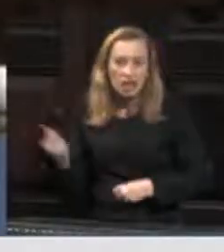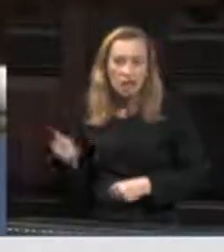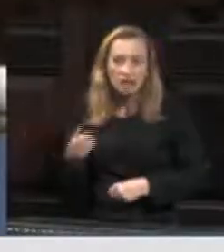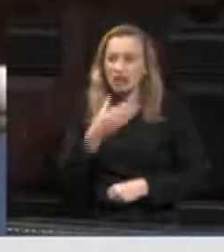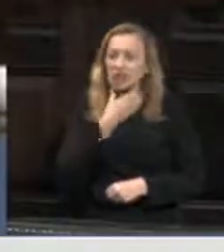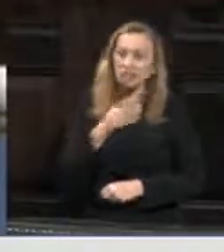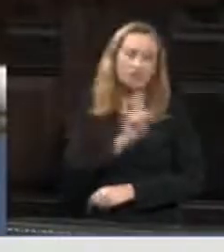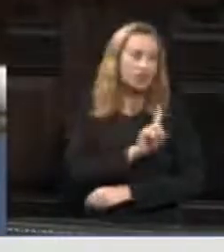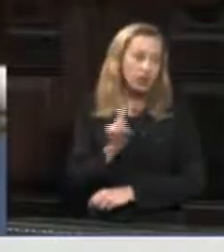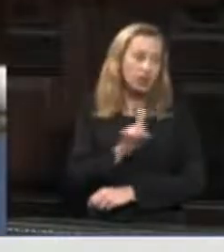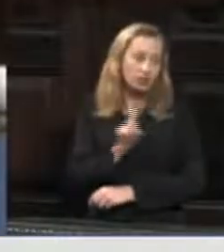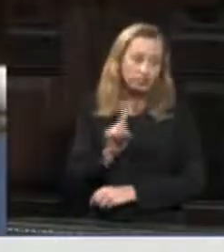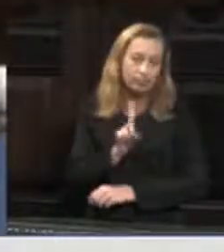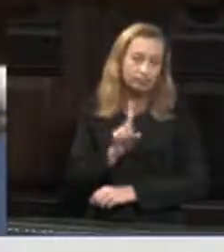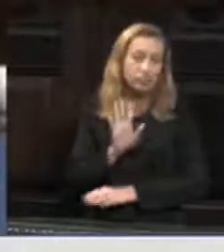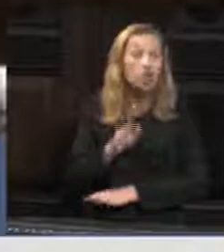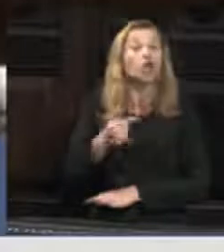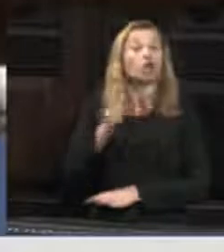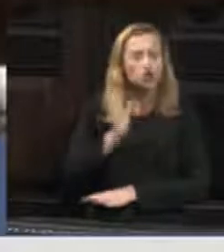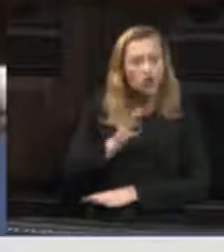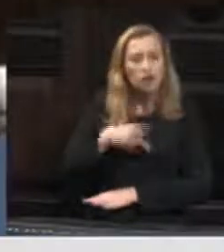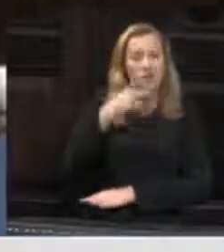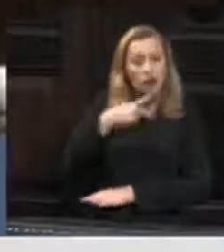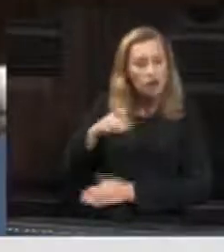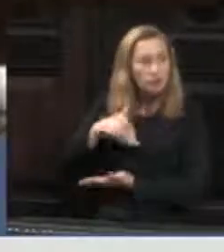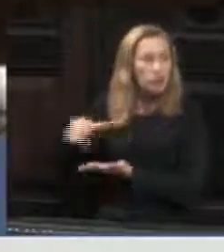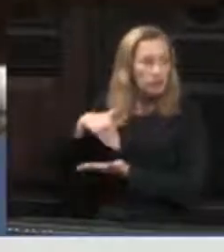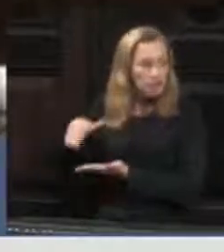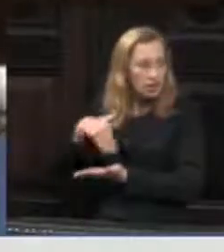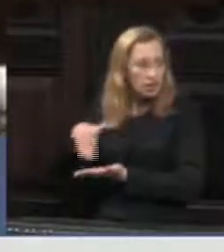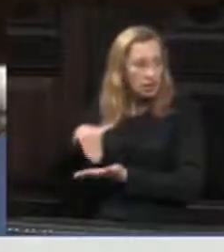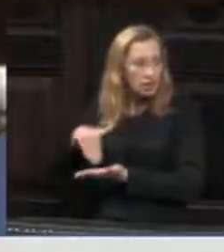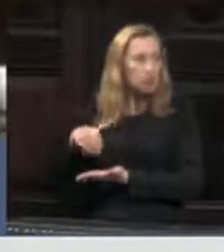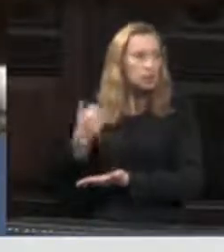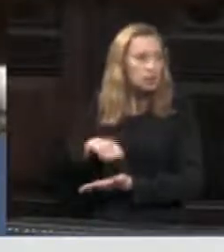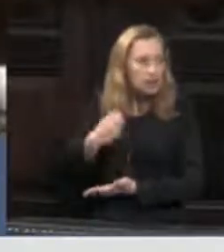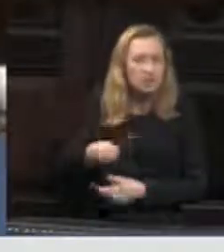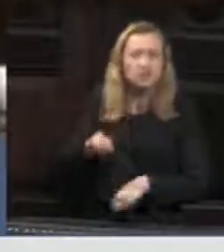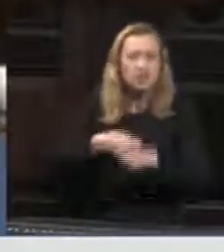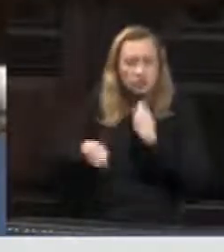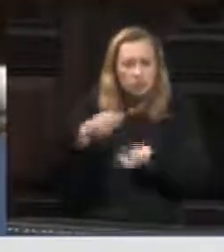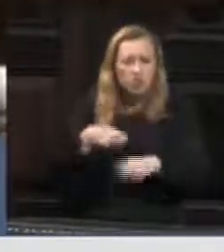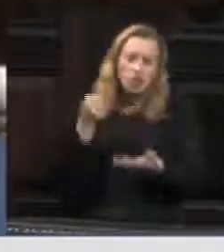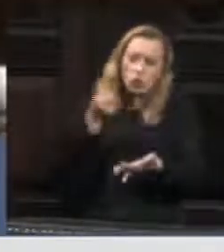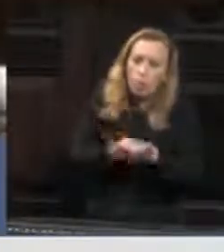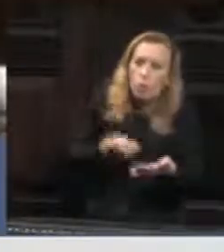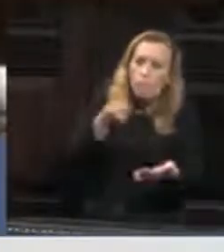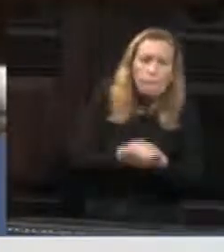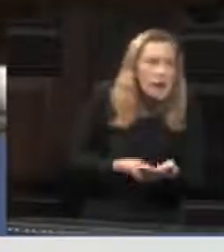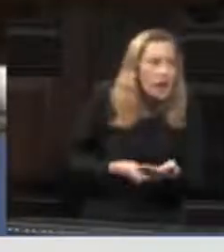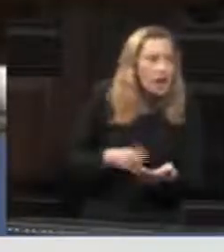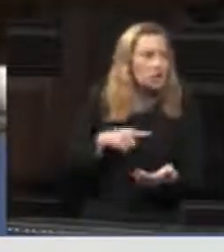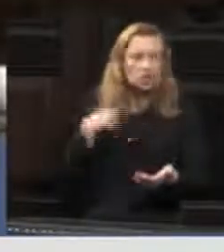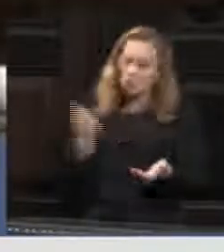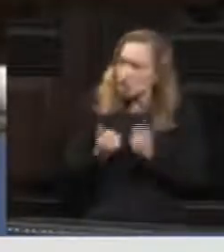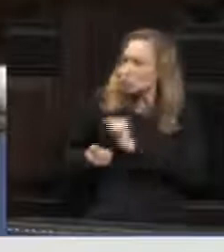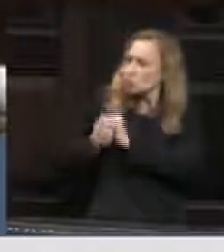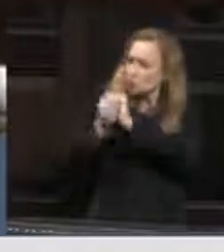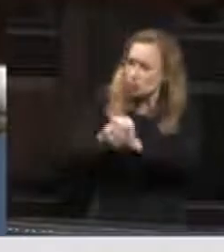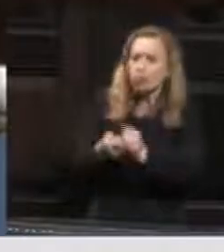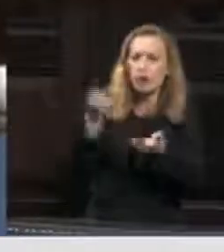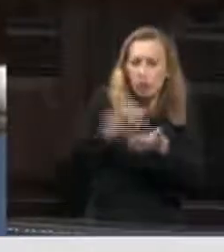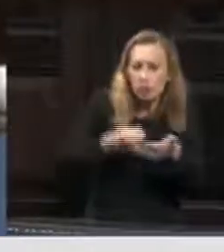mas já falei com o secretário conte conosco para agilizar a cobrança de dívida conte conosco foi cortar os subsídios